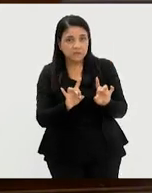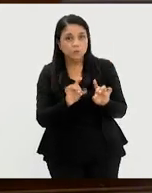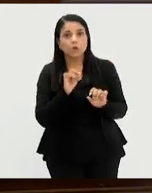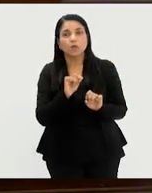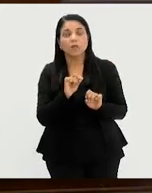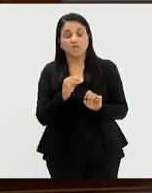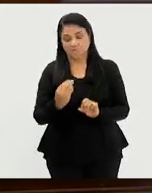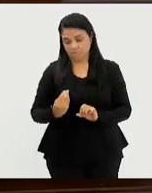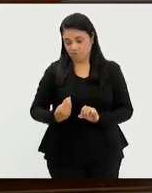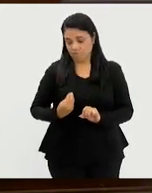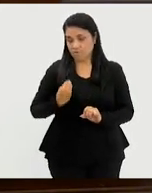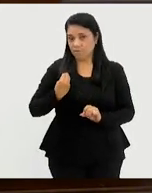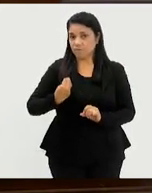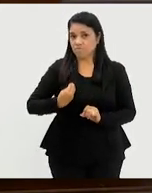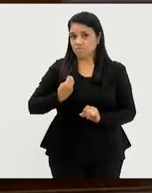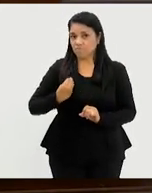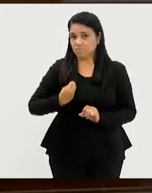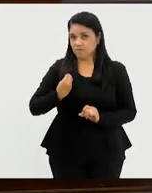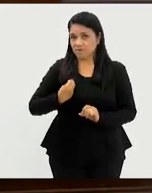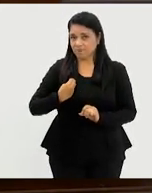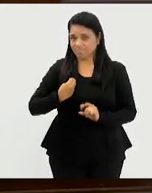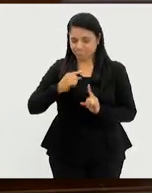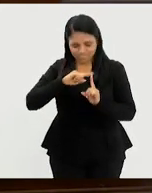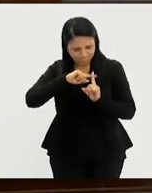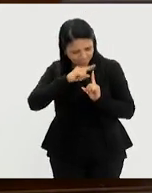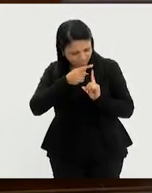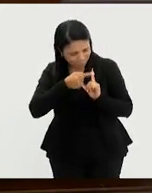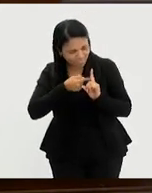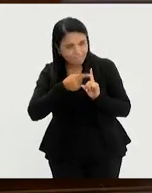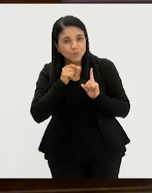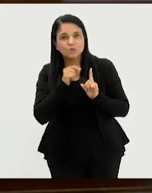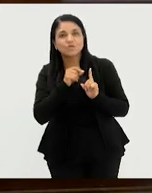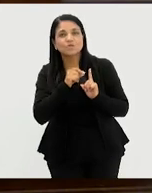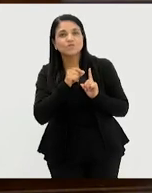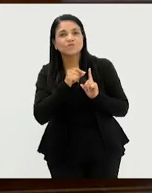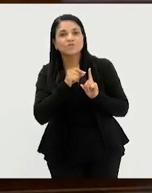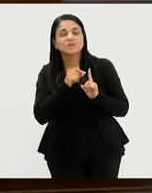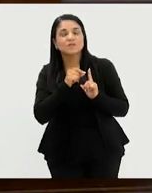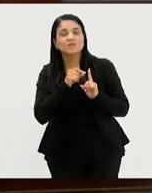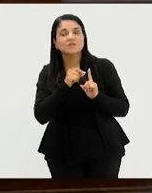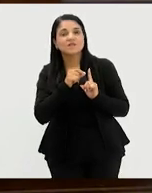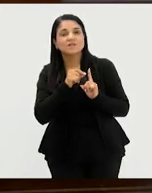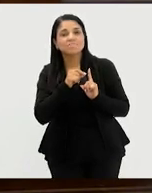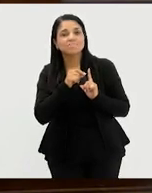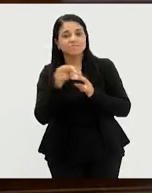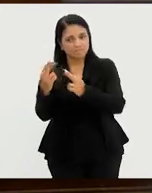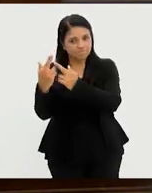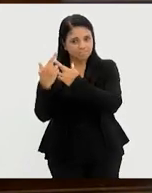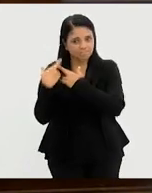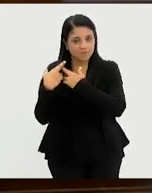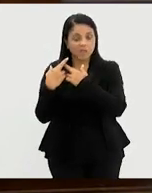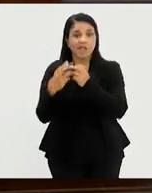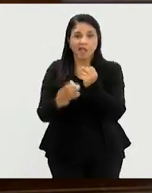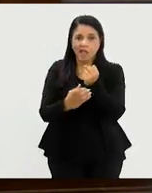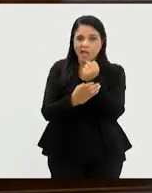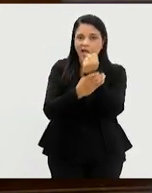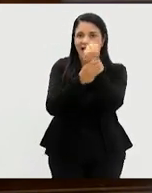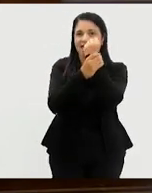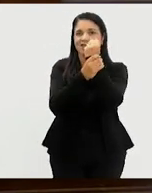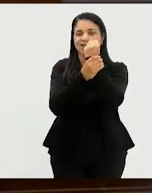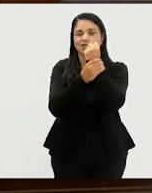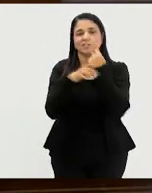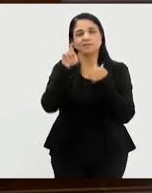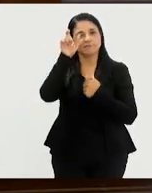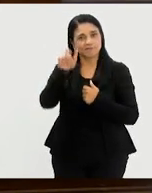da vida né a reprodução da vida ela também precisa ser uma reprodução que tem a garantia da dignidade dessa mãe que